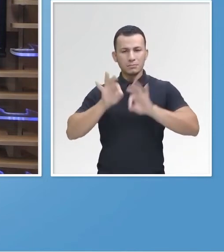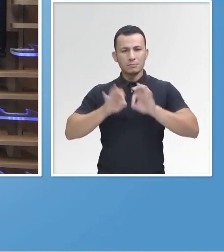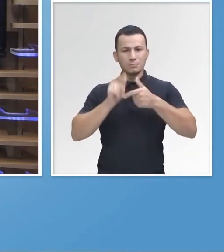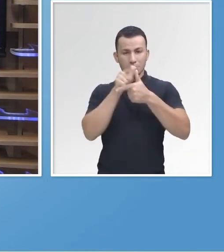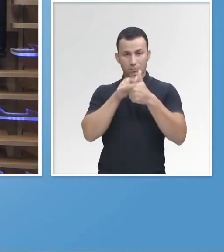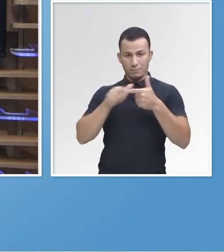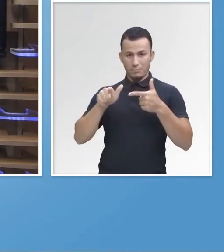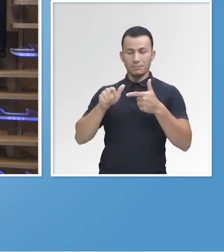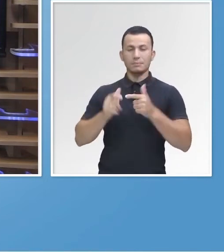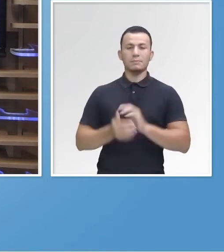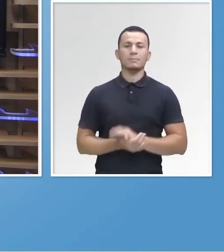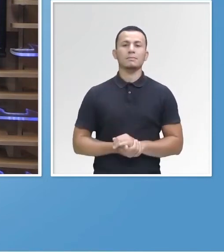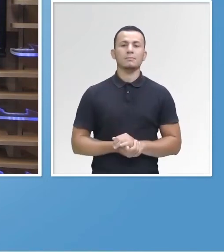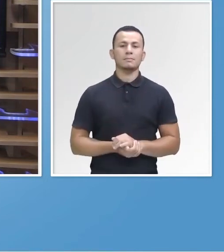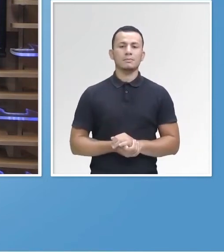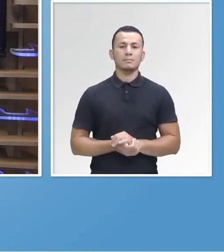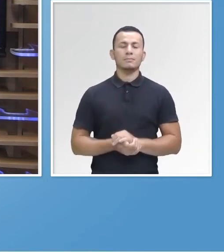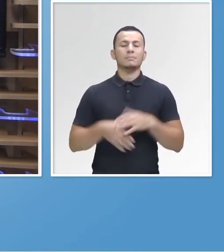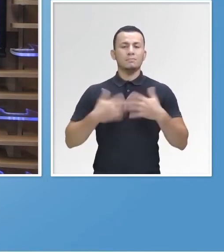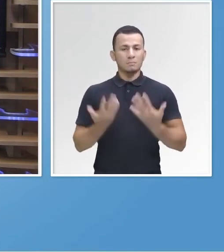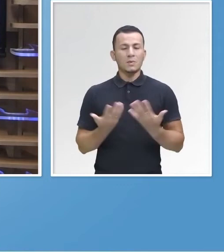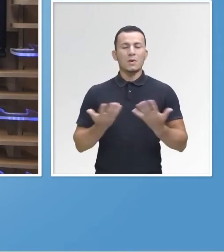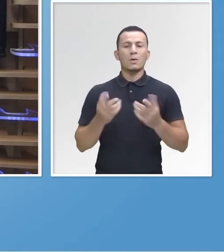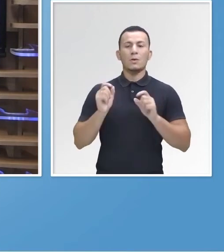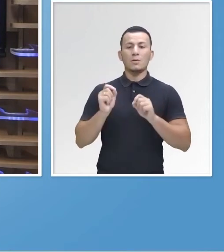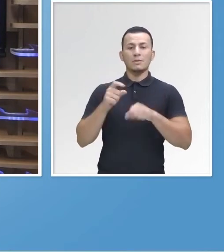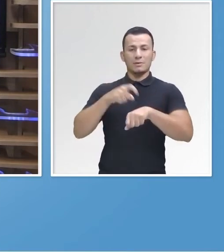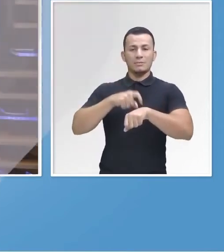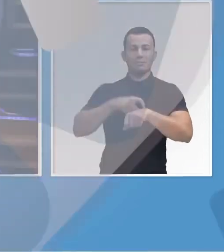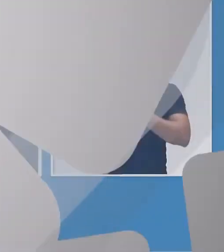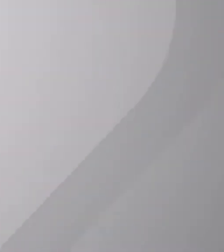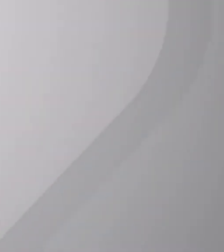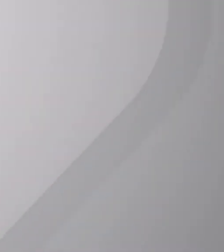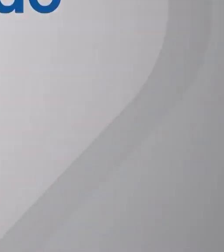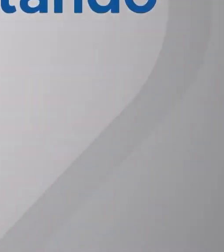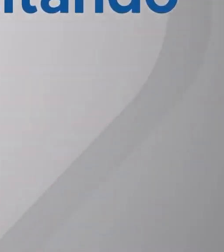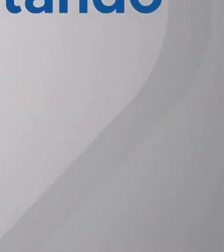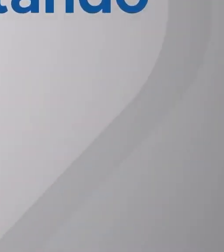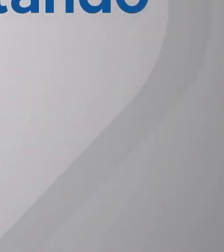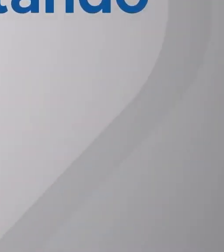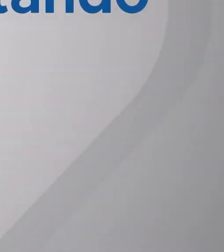Tá certo muito bem Chegou agora hora do nosso exercitando